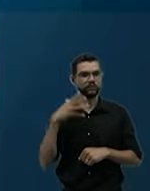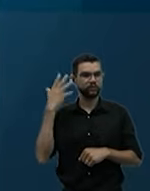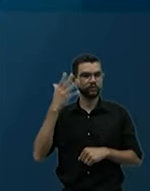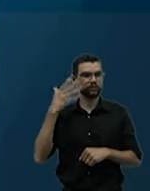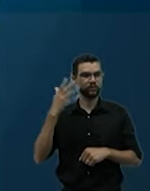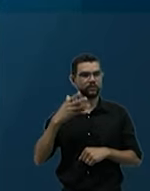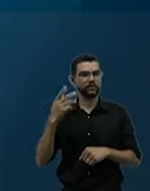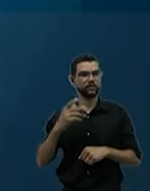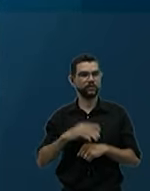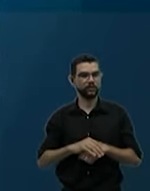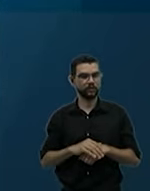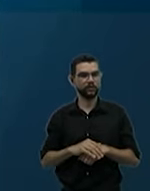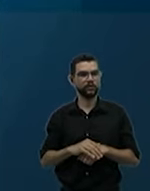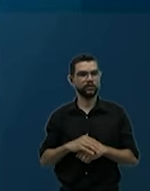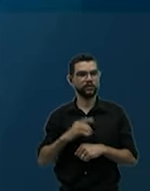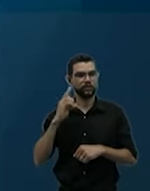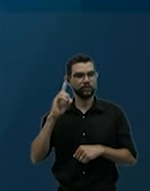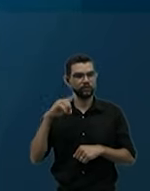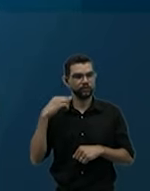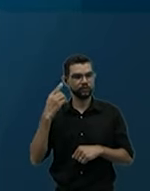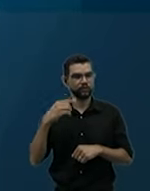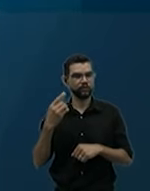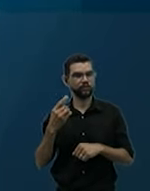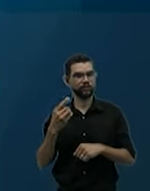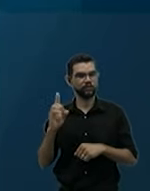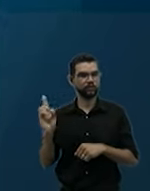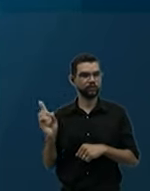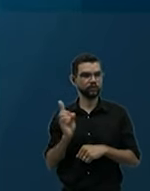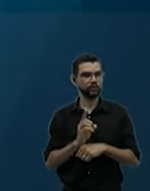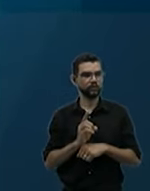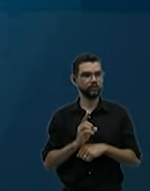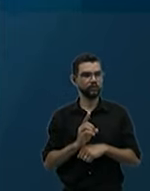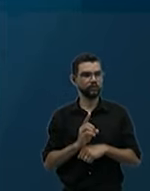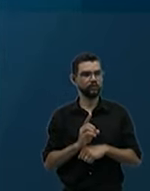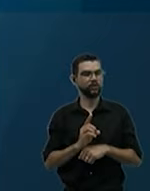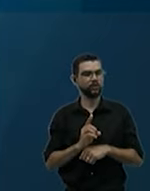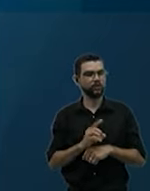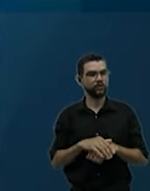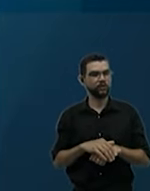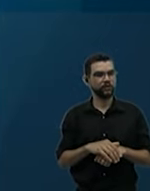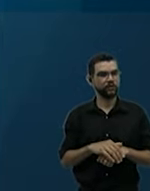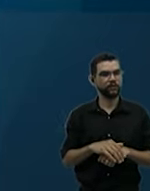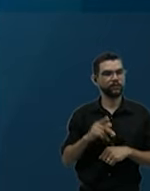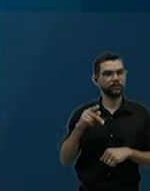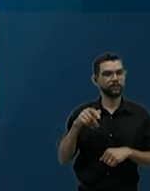São Paulo, por videoconferência. Vamos ver aqui, aguardando o Dr. Paulo.